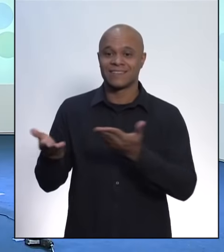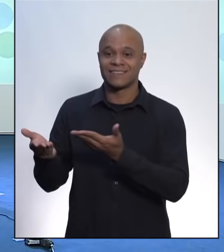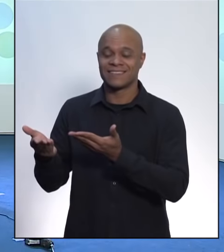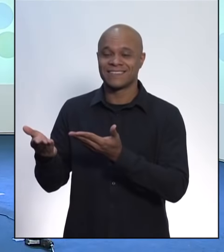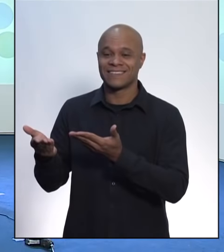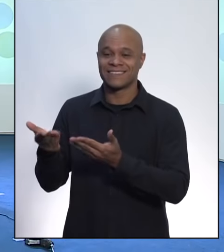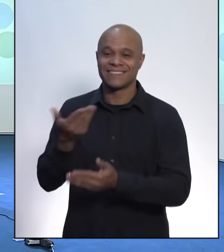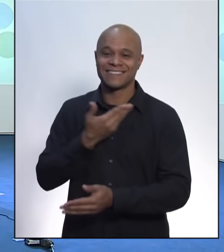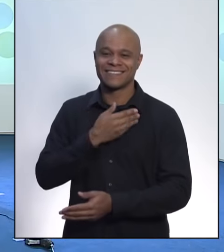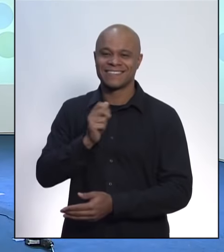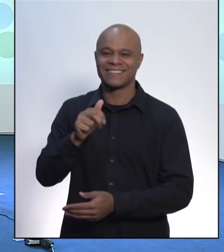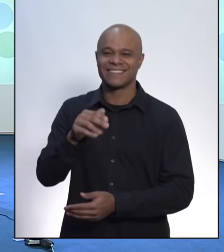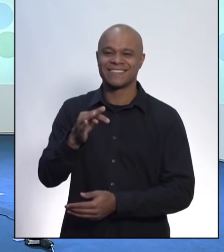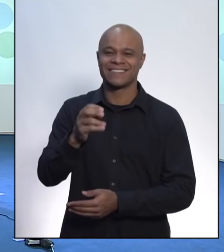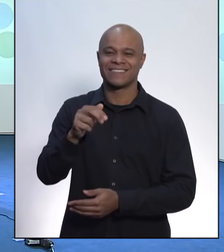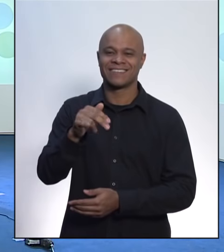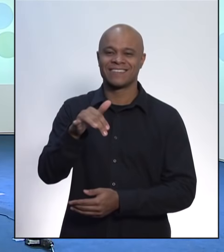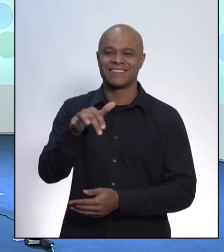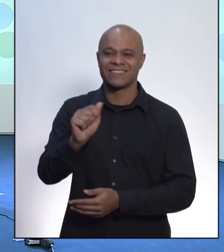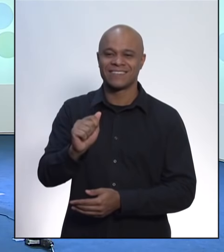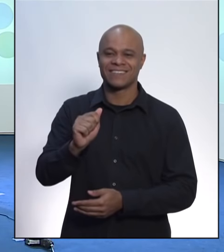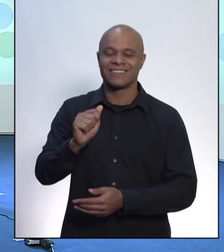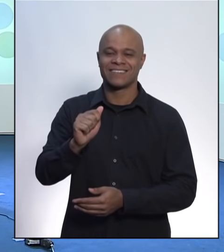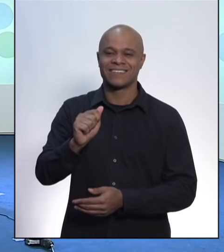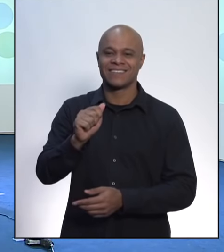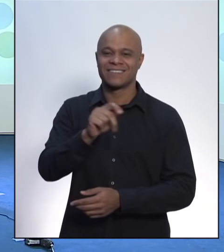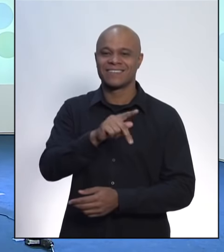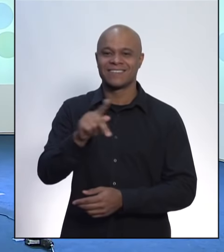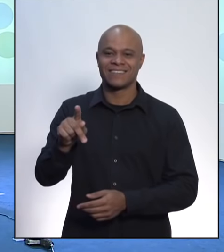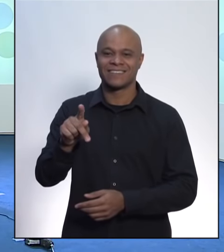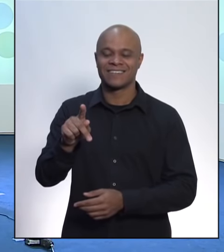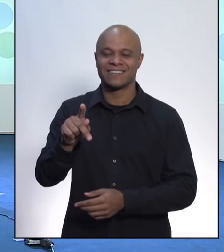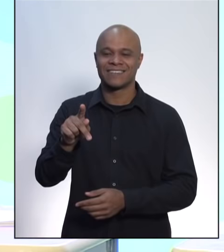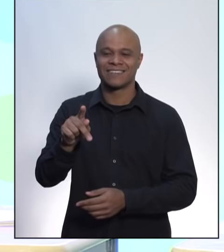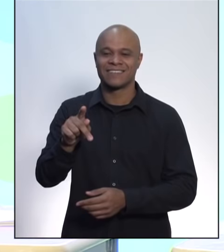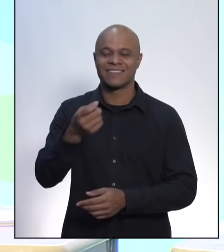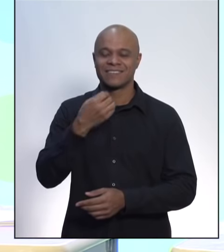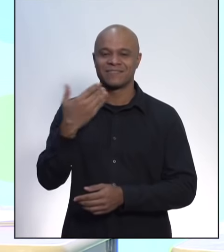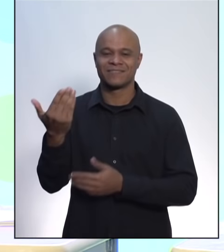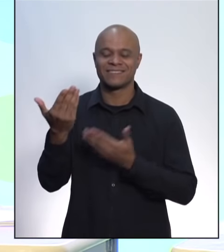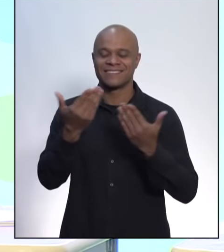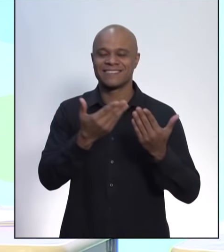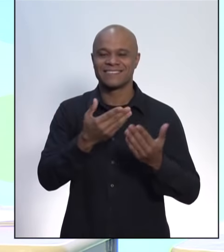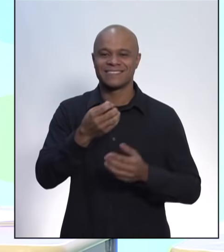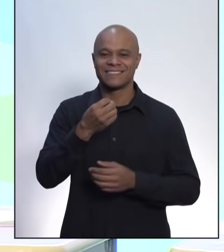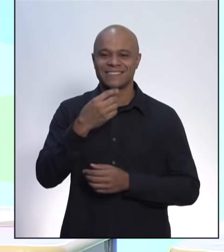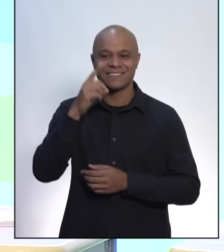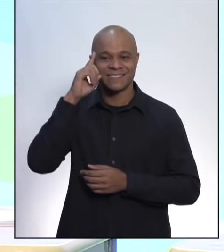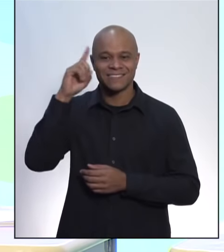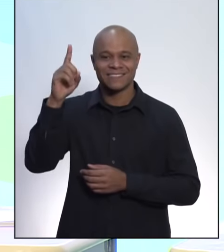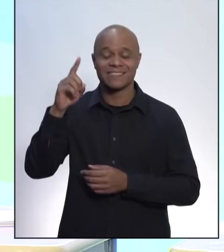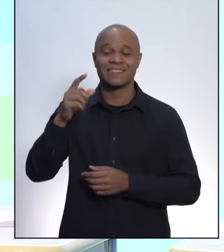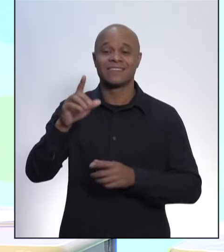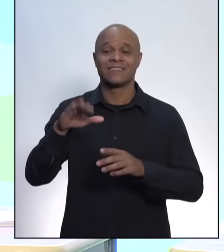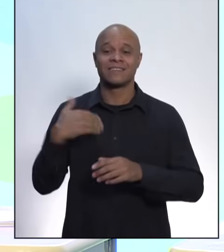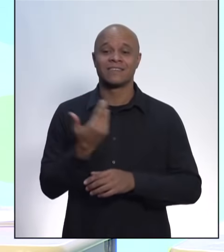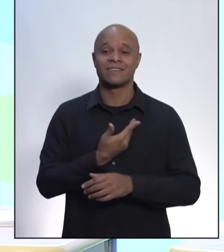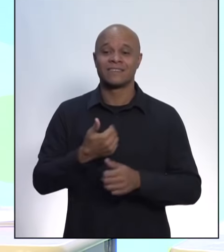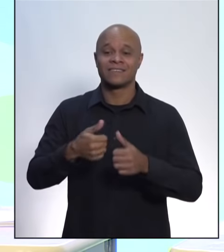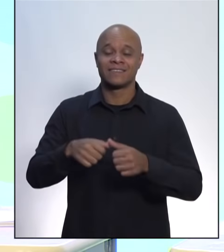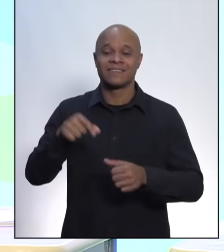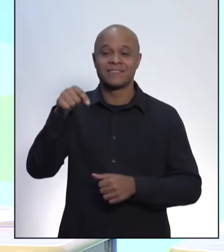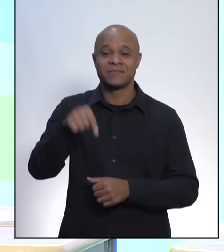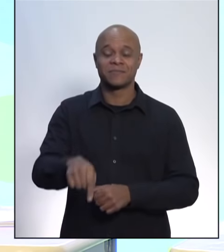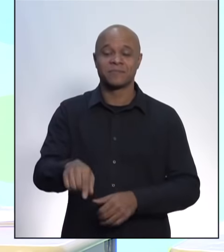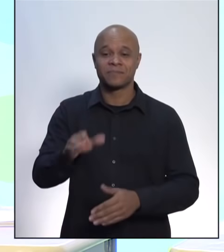colega antônia professora de língua inglesa também good morning nós estaremos aqui a uma